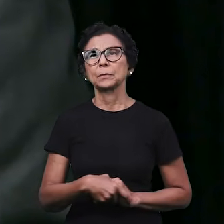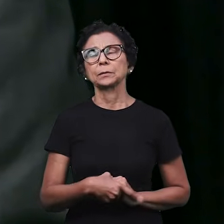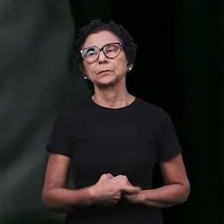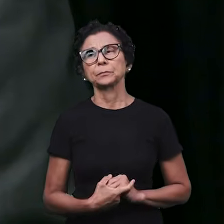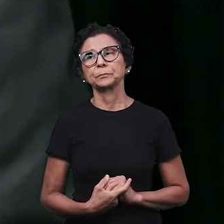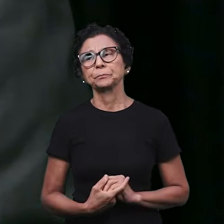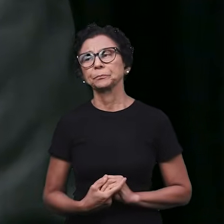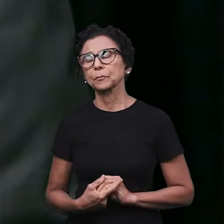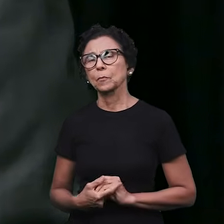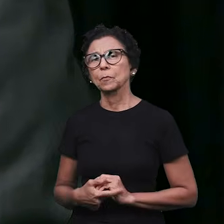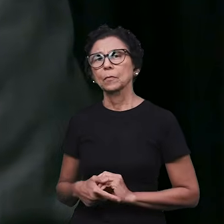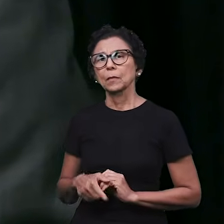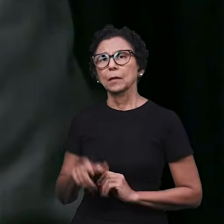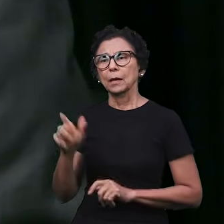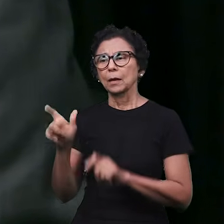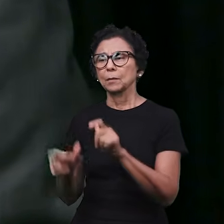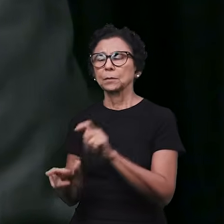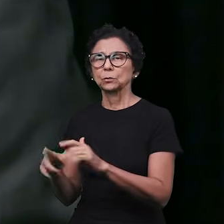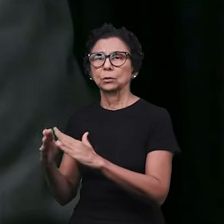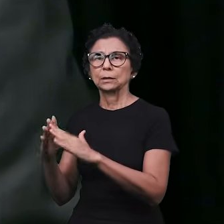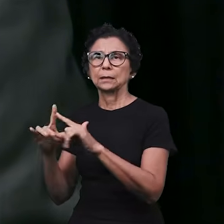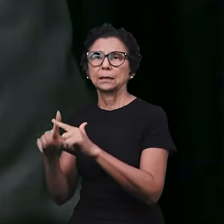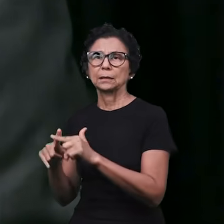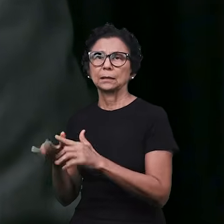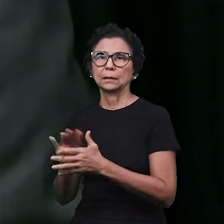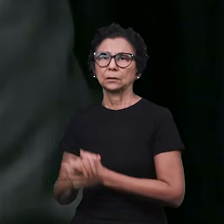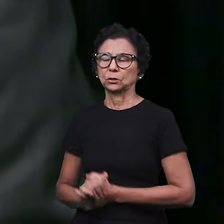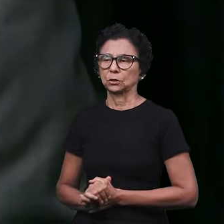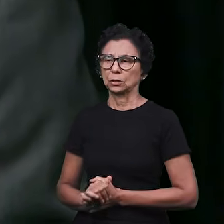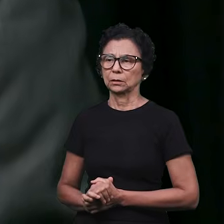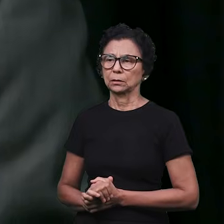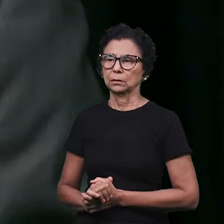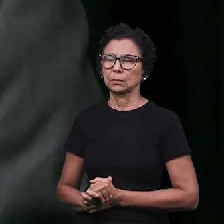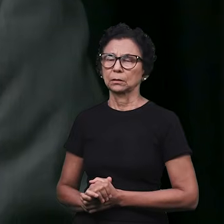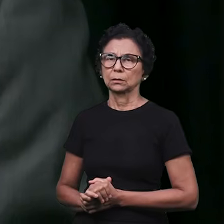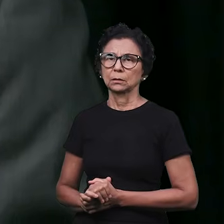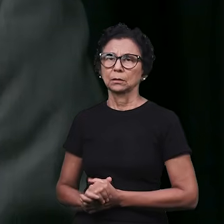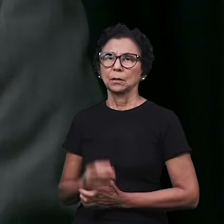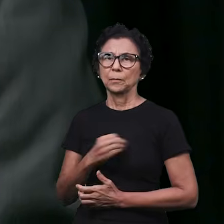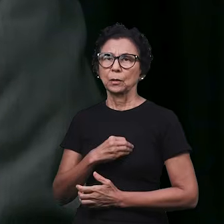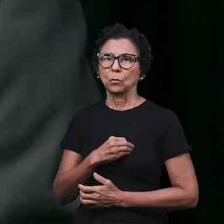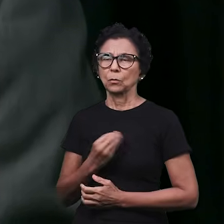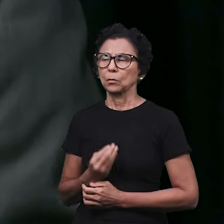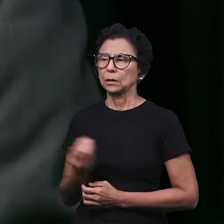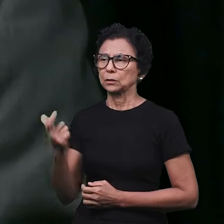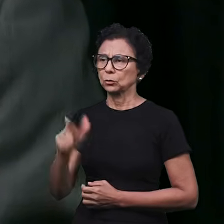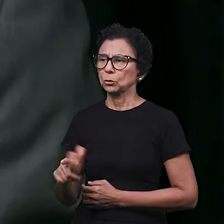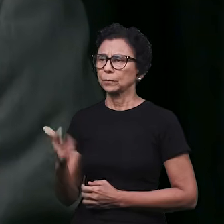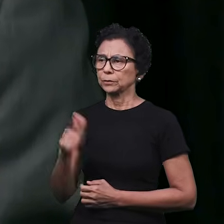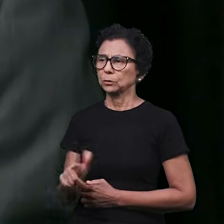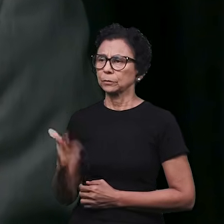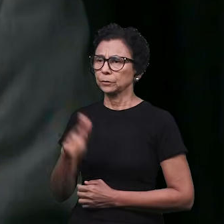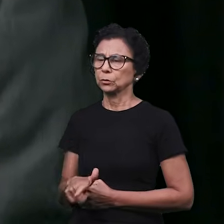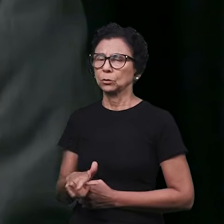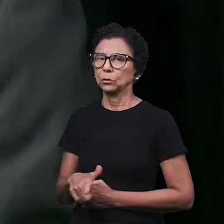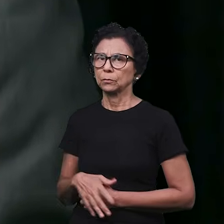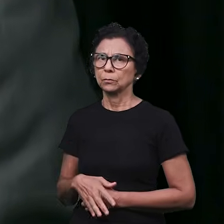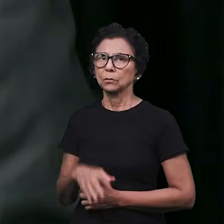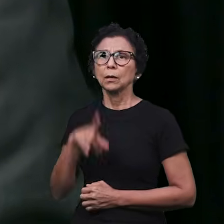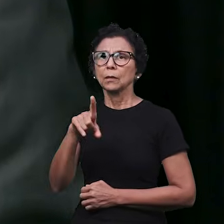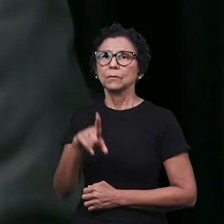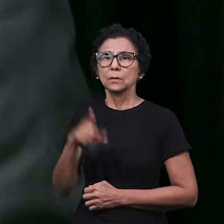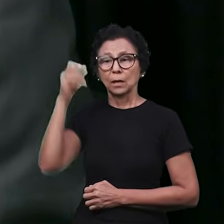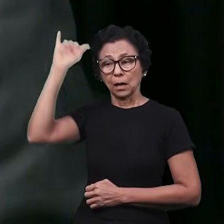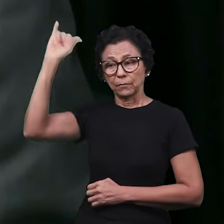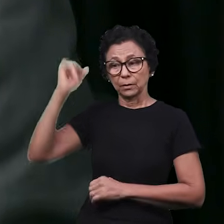1, 2 repreensões, a este, evita-o. Está lá na Bíblia.